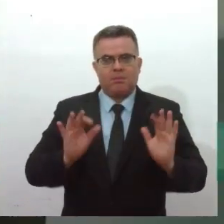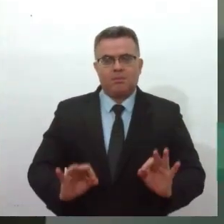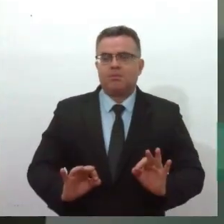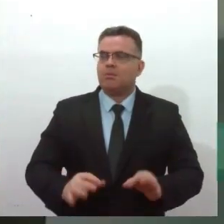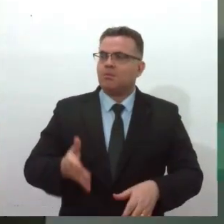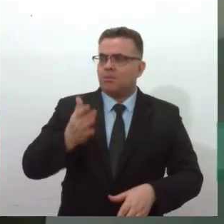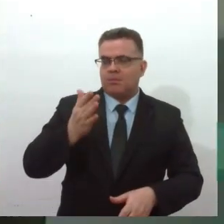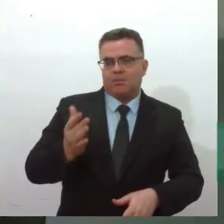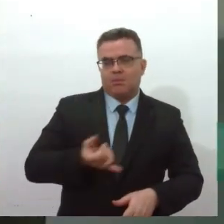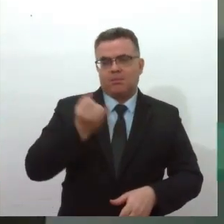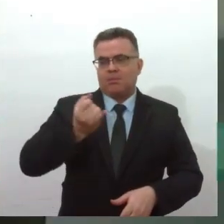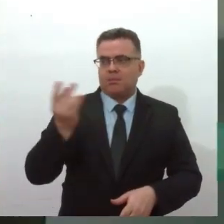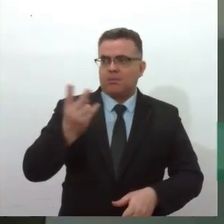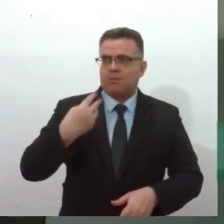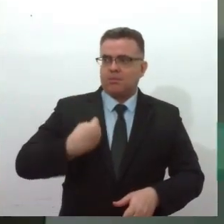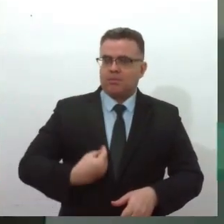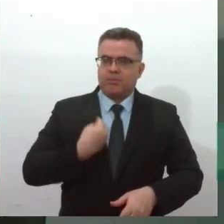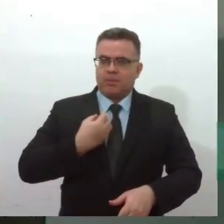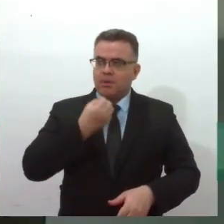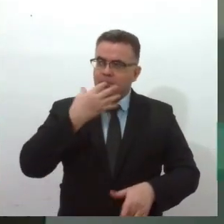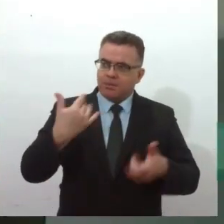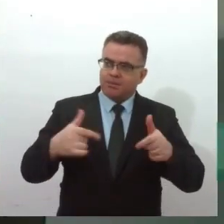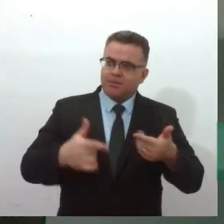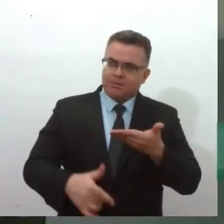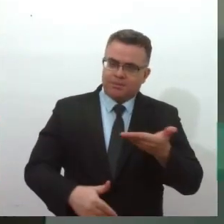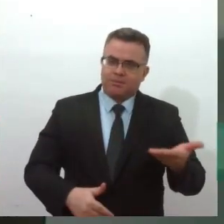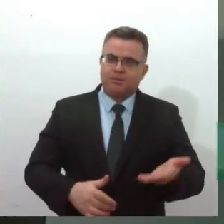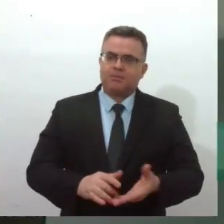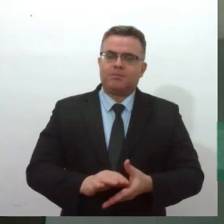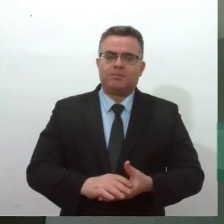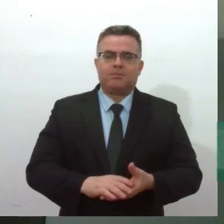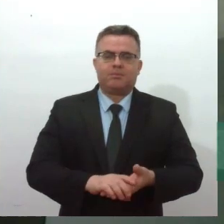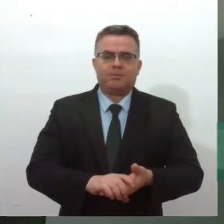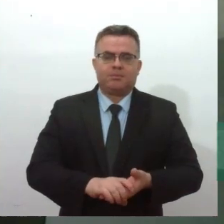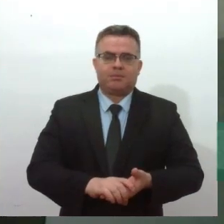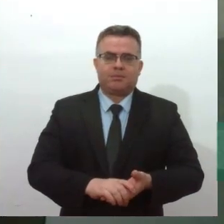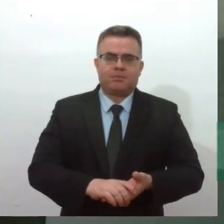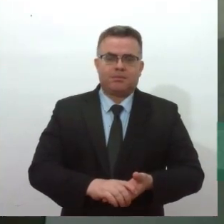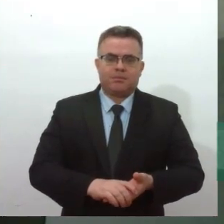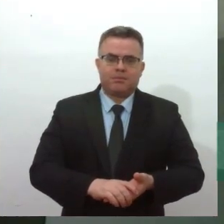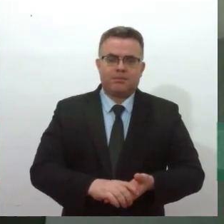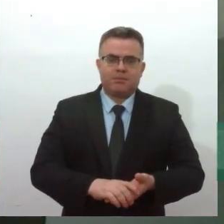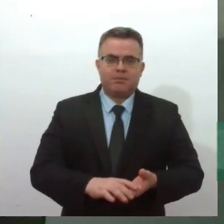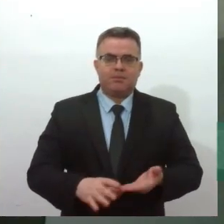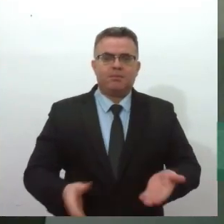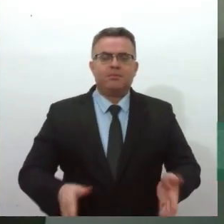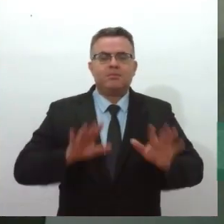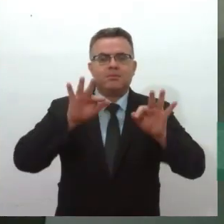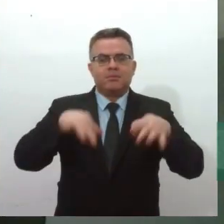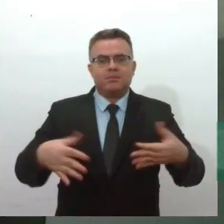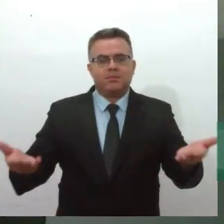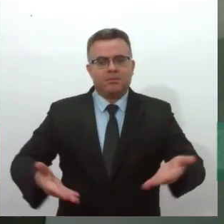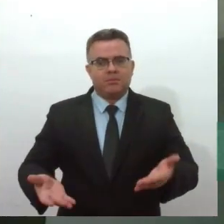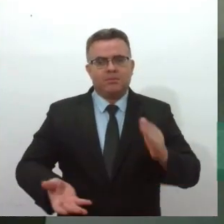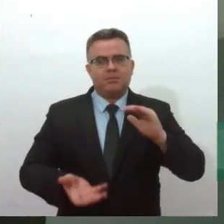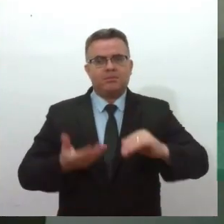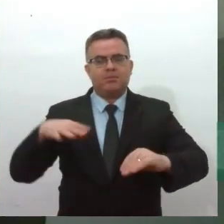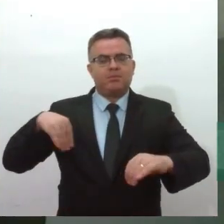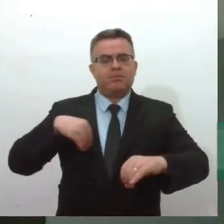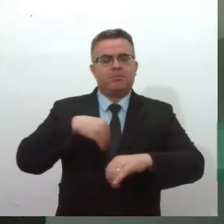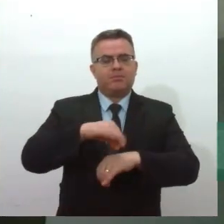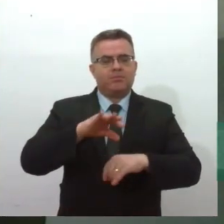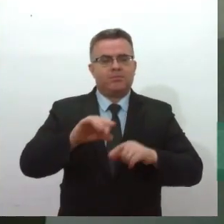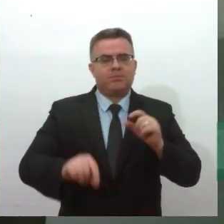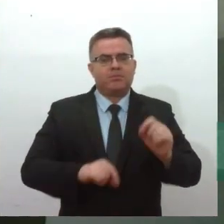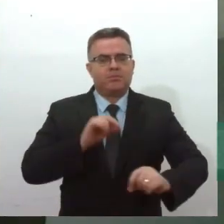pela participação de vocês um excelente dia de trabalho chegamos ao fim de mais um congresso em